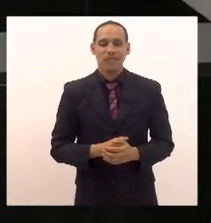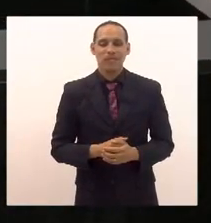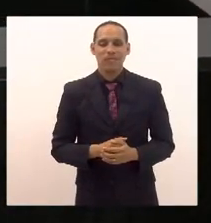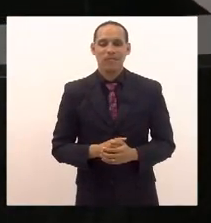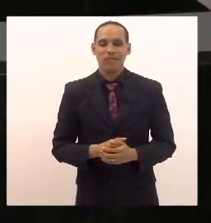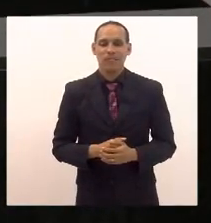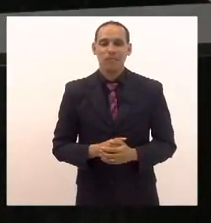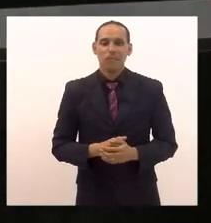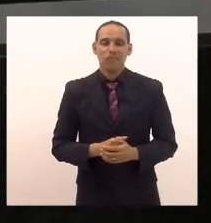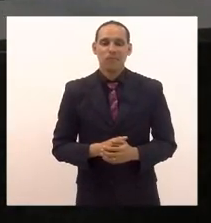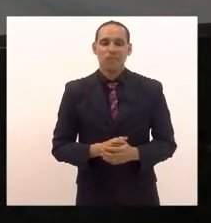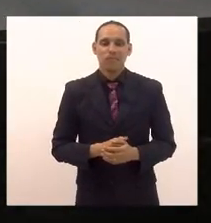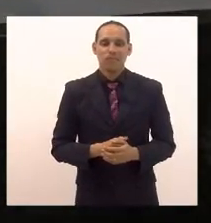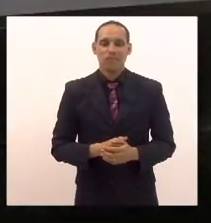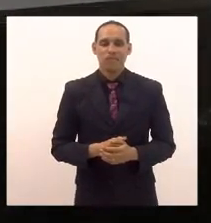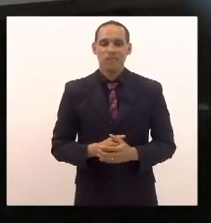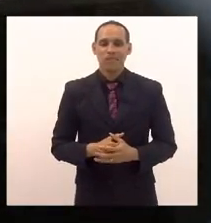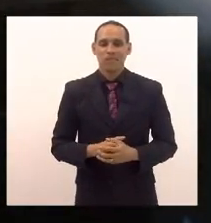Oi